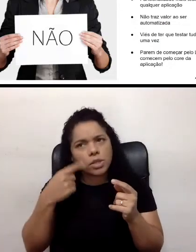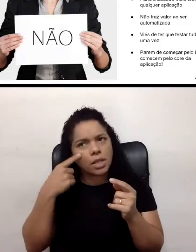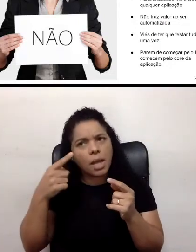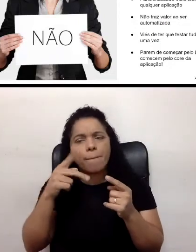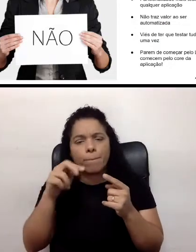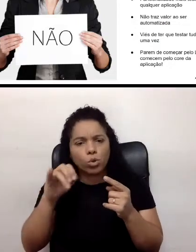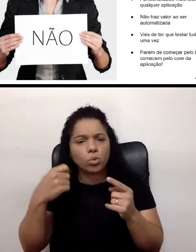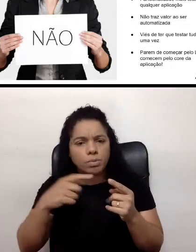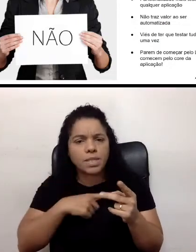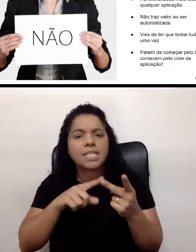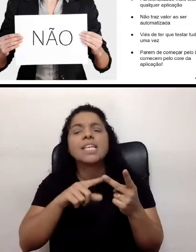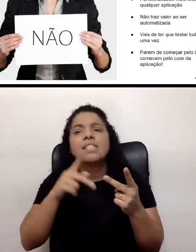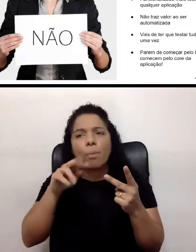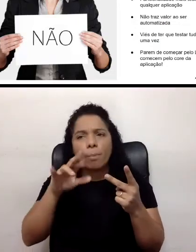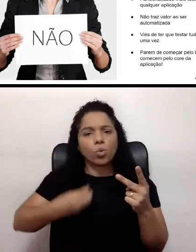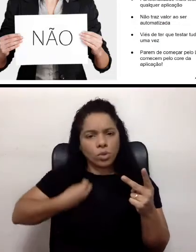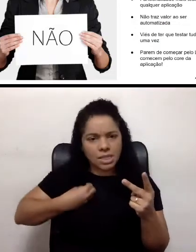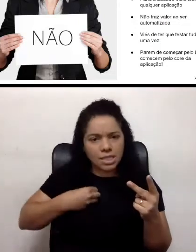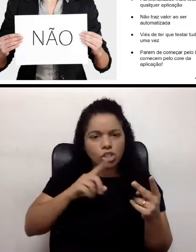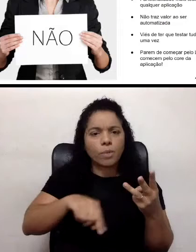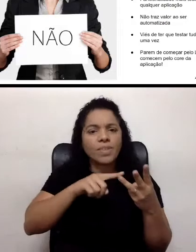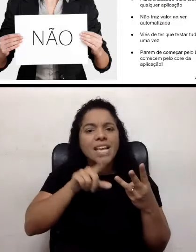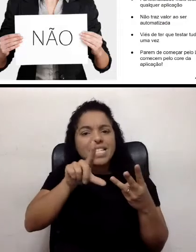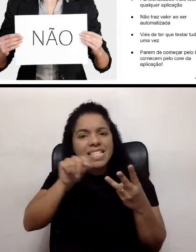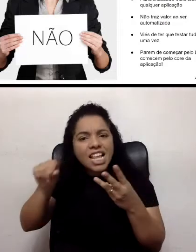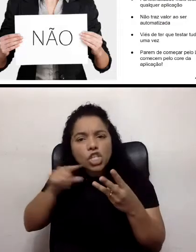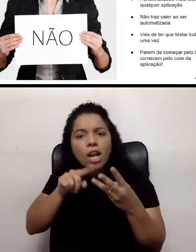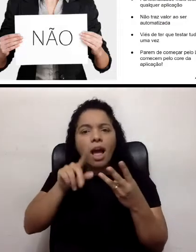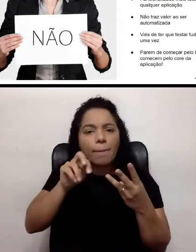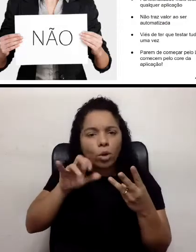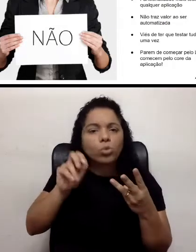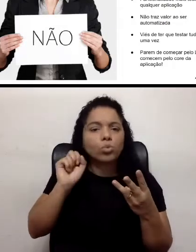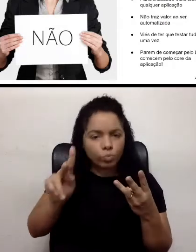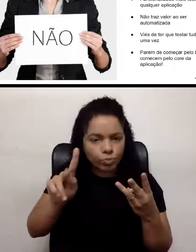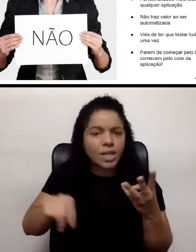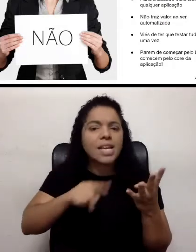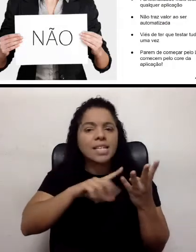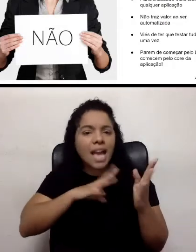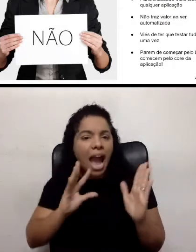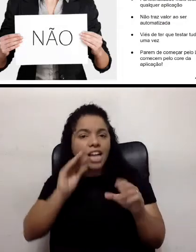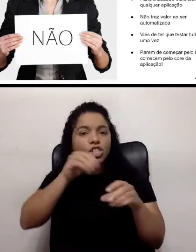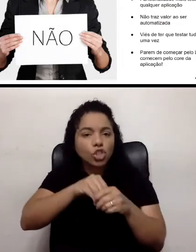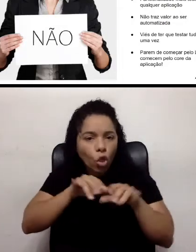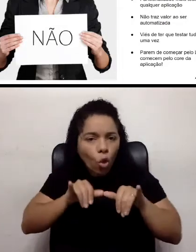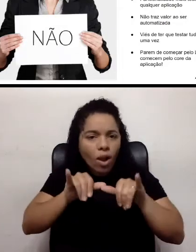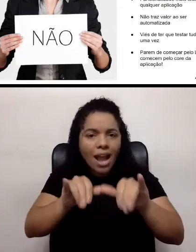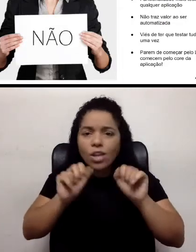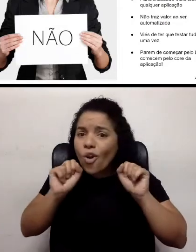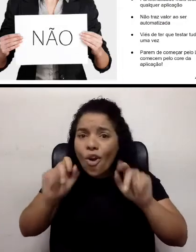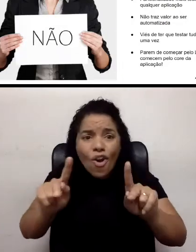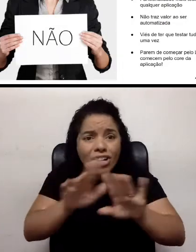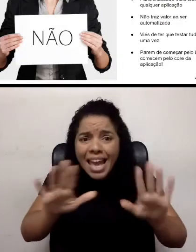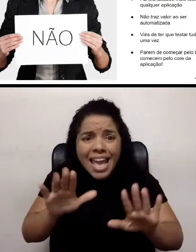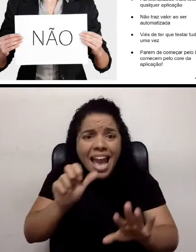Você validou que o produto existe. Você validou a seleção do produto. Você validou adicionar o produto no carrinho. Sem nenhum